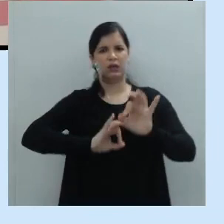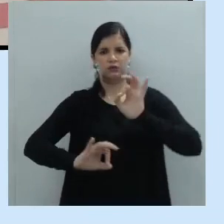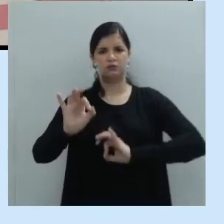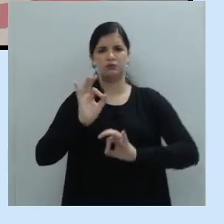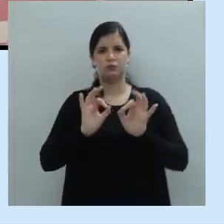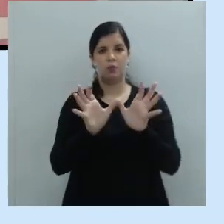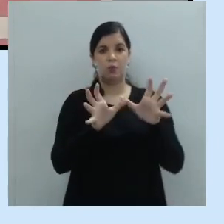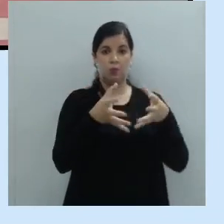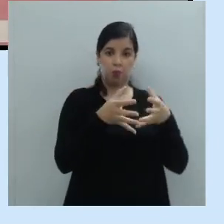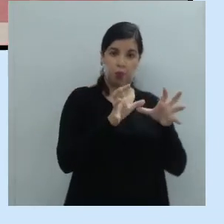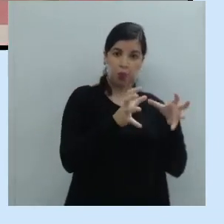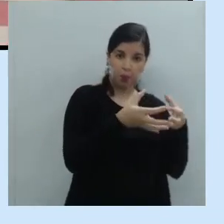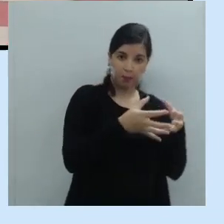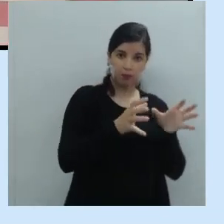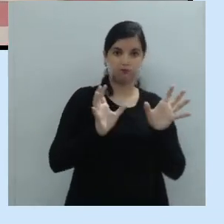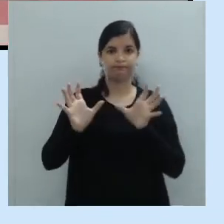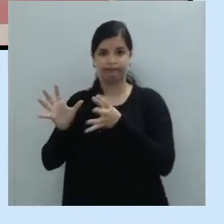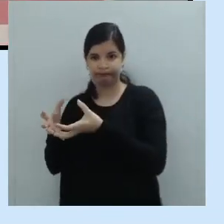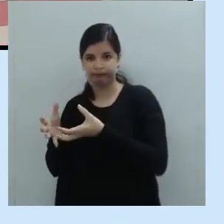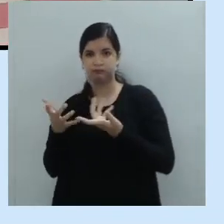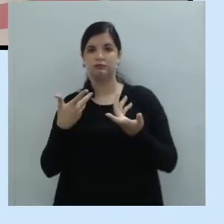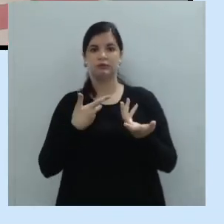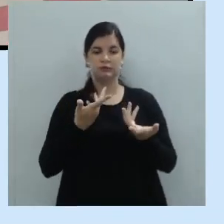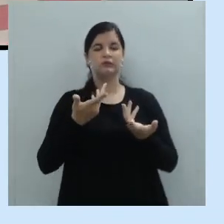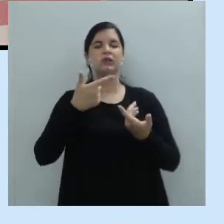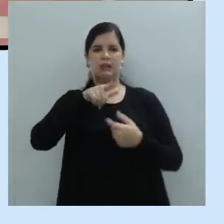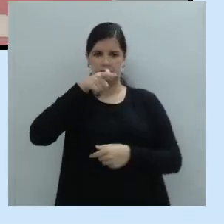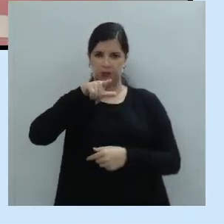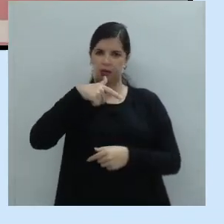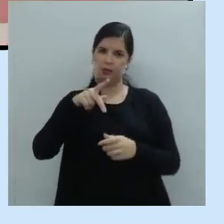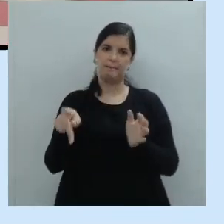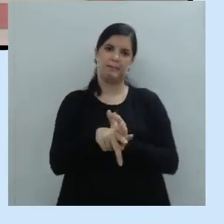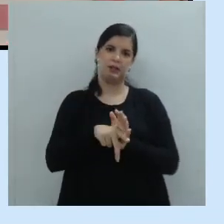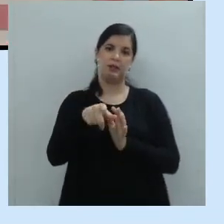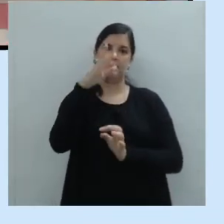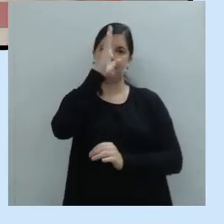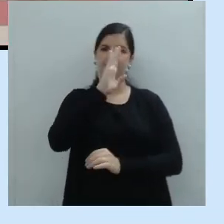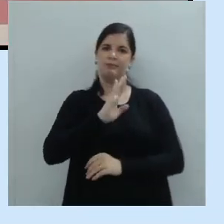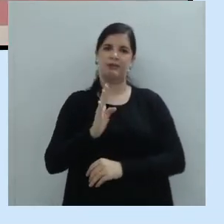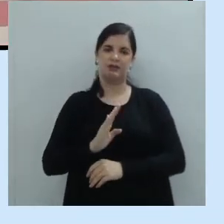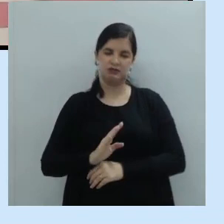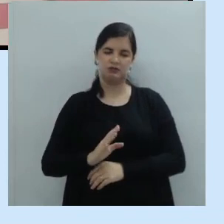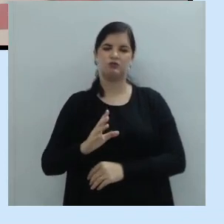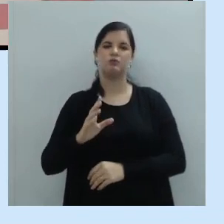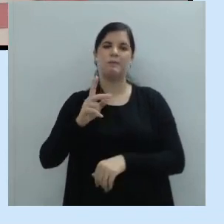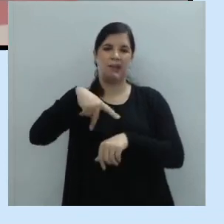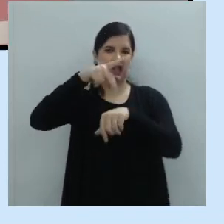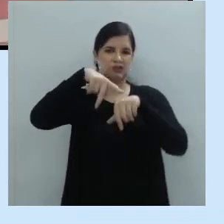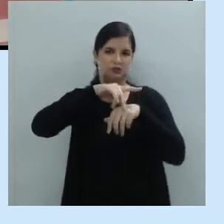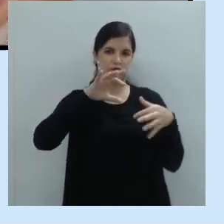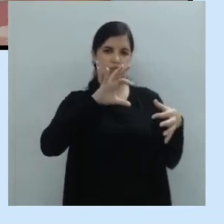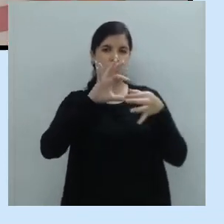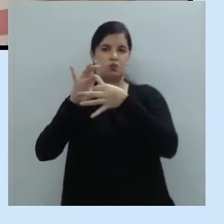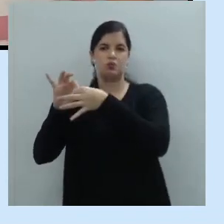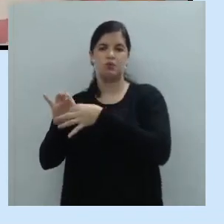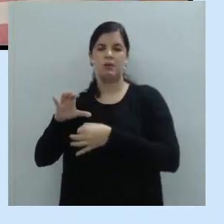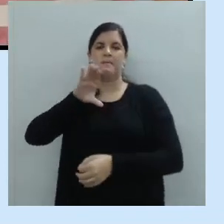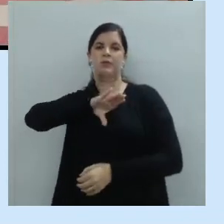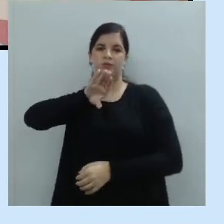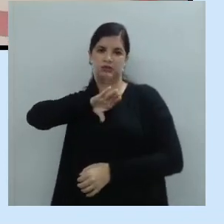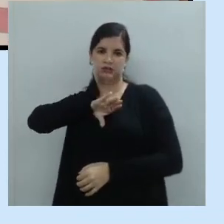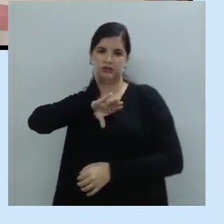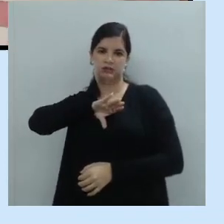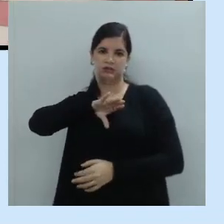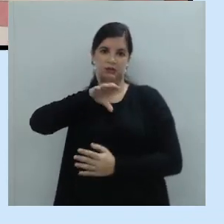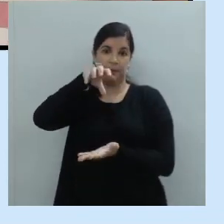Em grupos, jurisdição idiomática. No caso do Brasil, os países de língua portuguesa, a sede fica